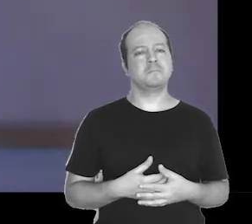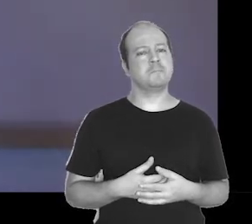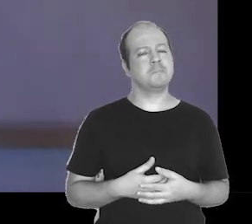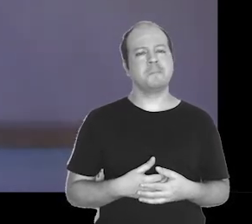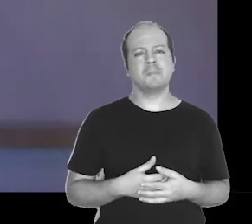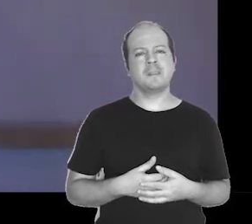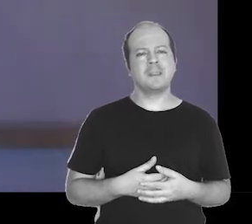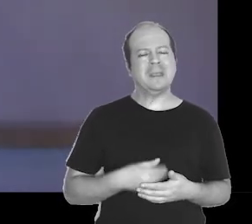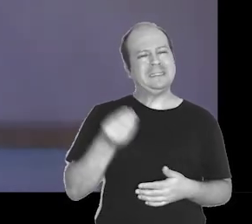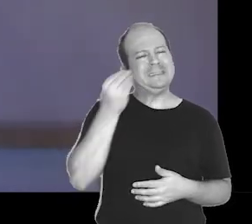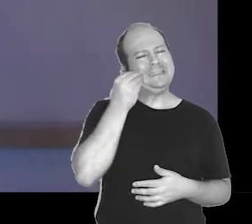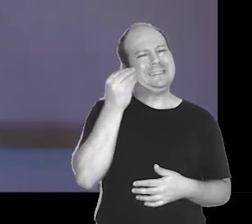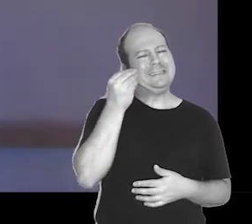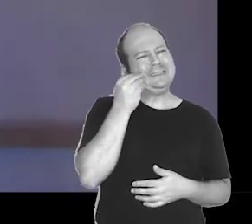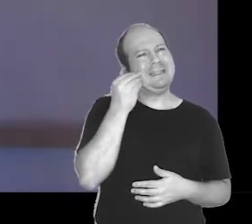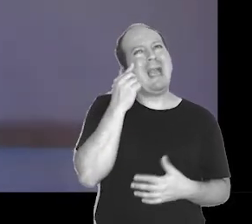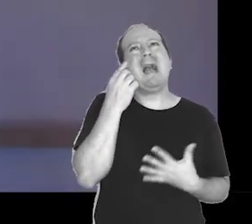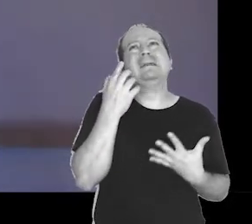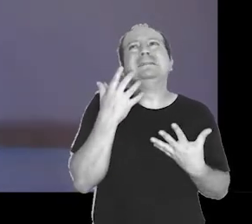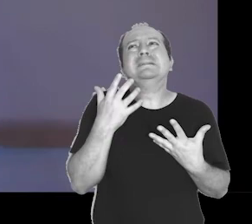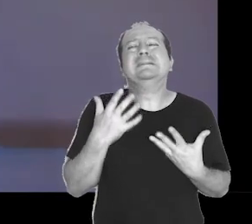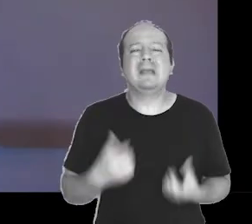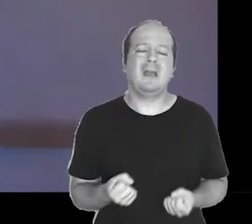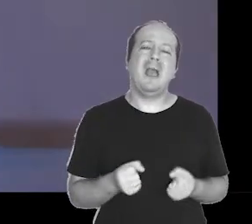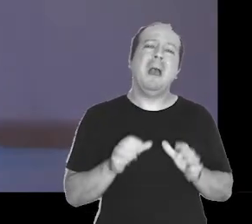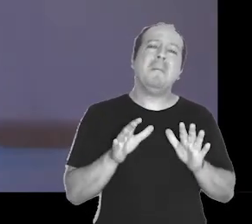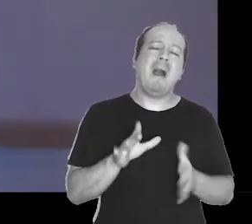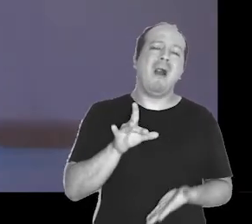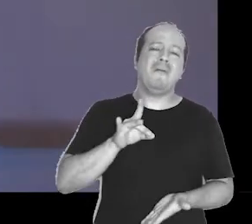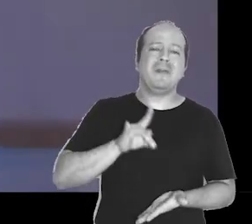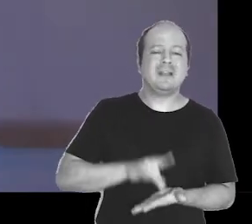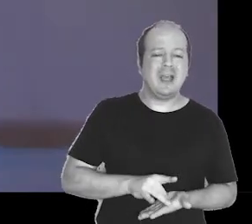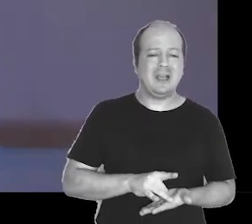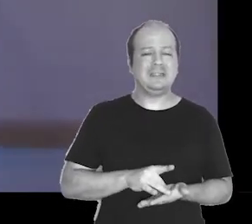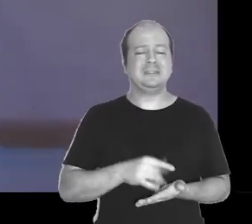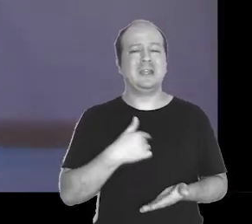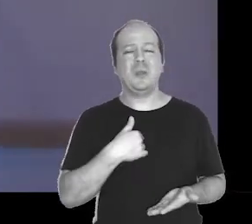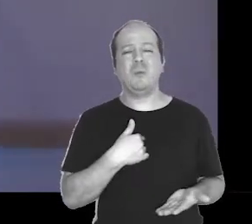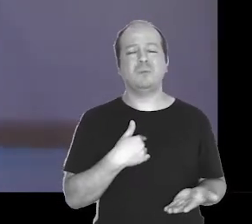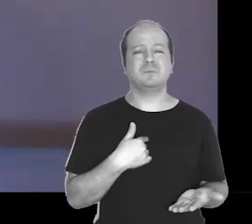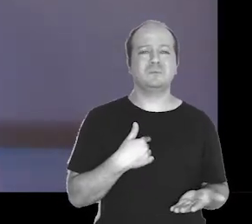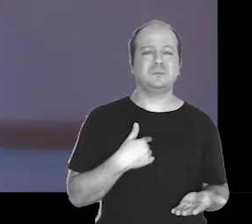Tentei me convencer disso, tentei. Mas a verdade é que eu estava...